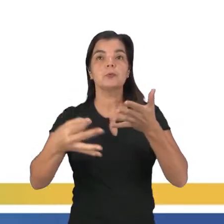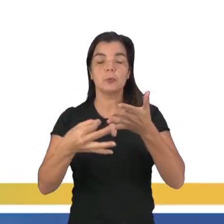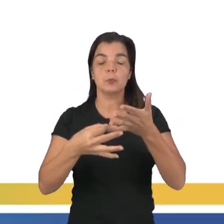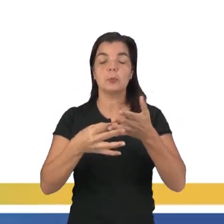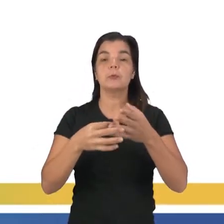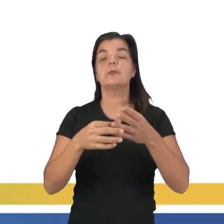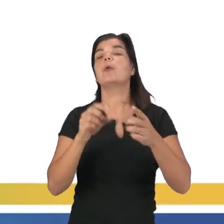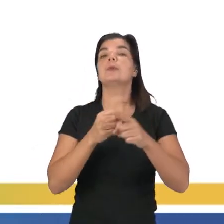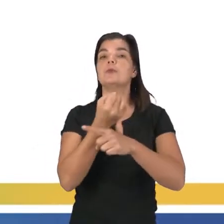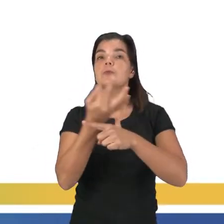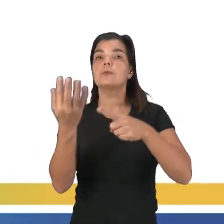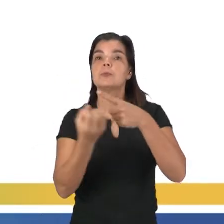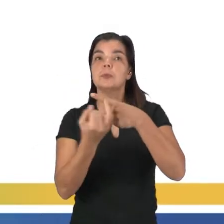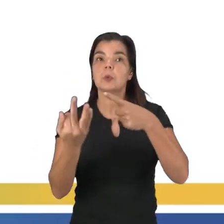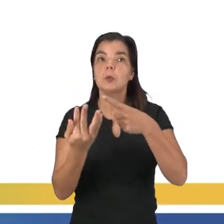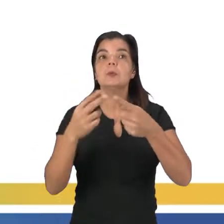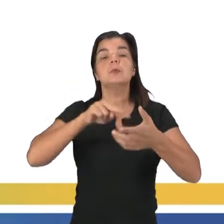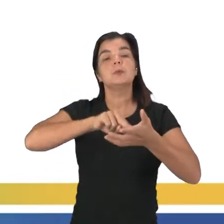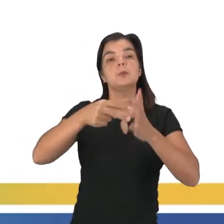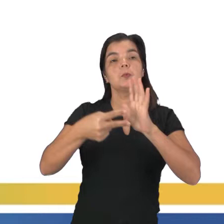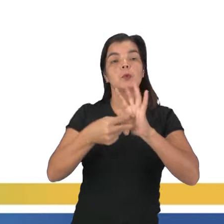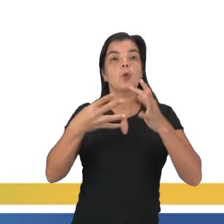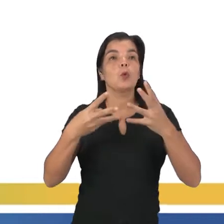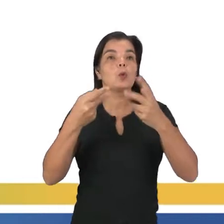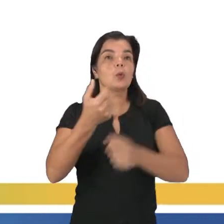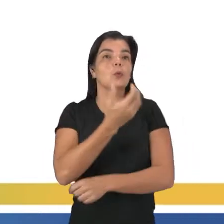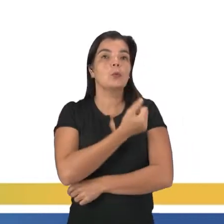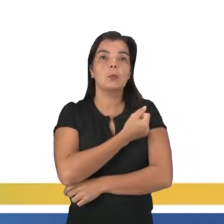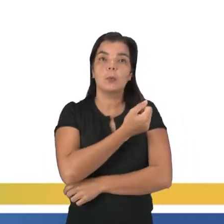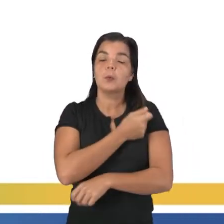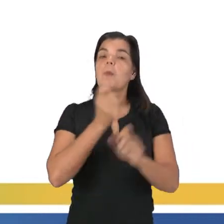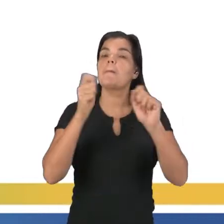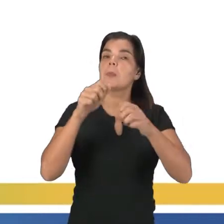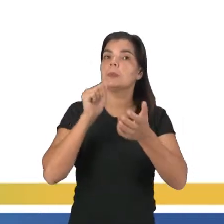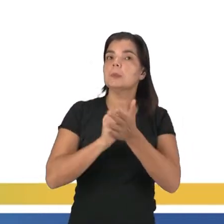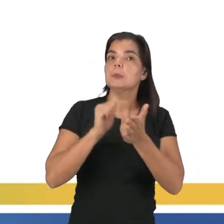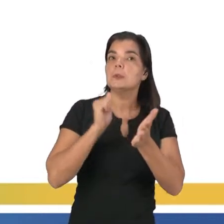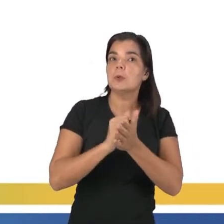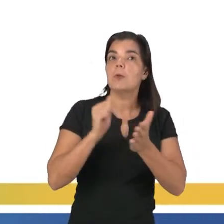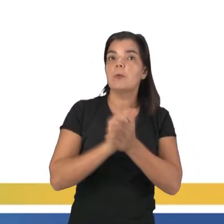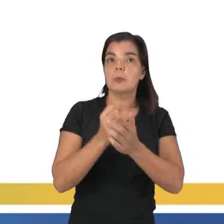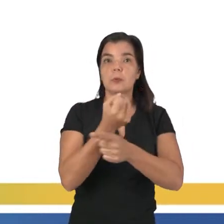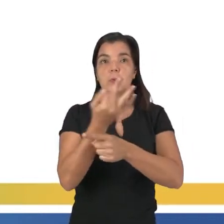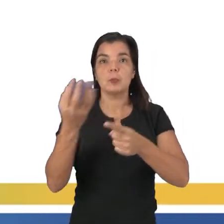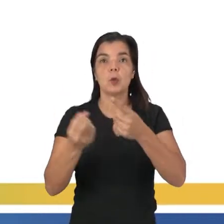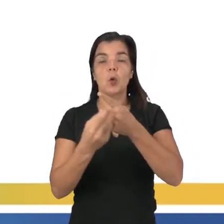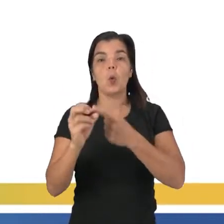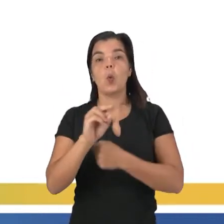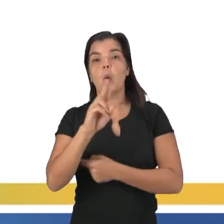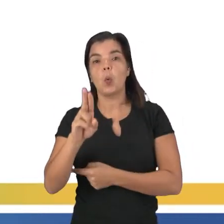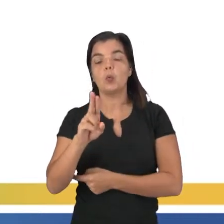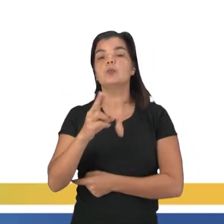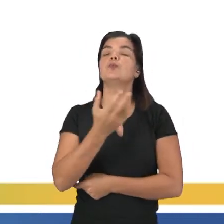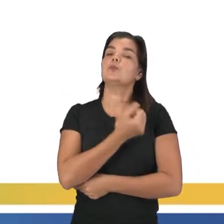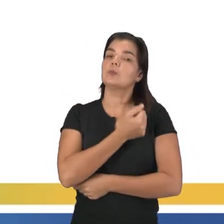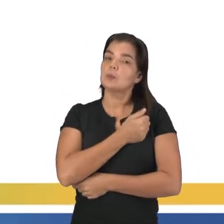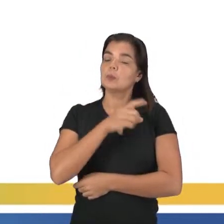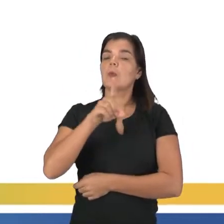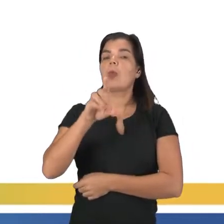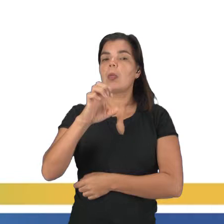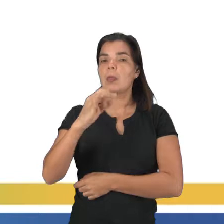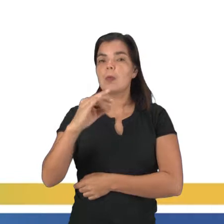representação de seus elementos na forma de fração. Ou seja, todo número pode ser escrito na forma de fração, é o